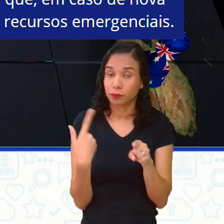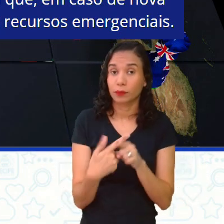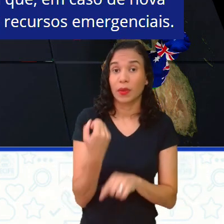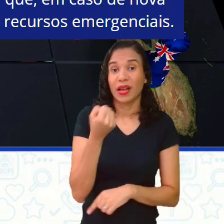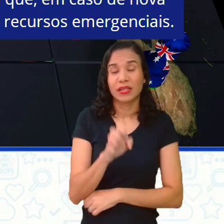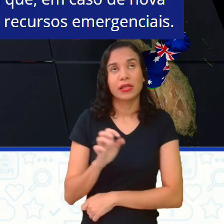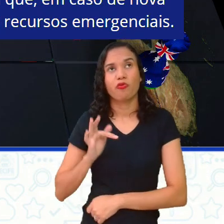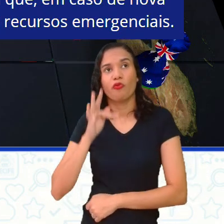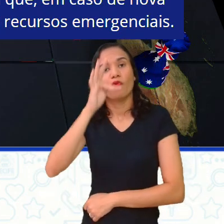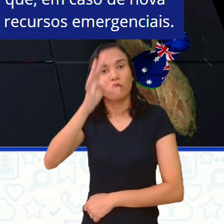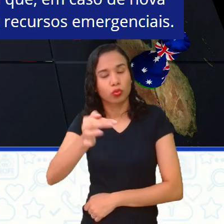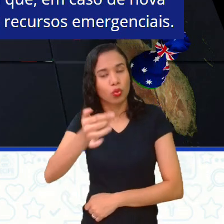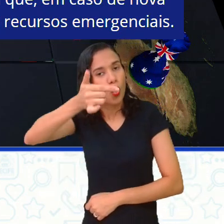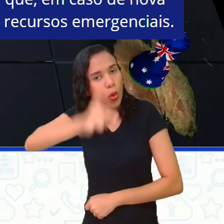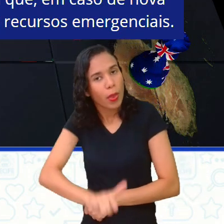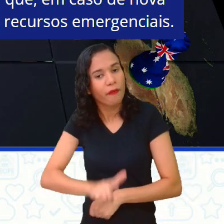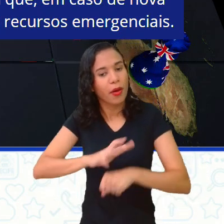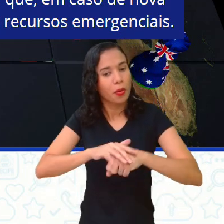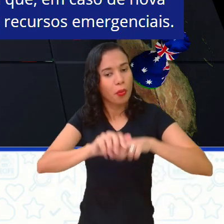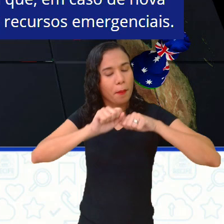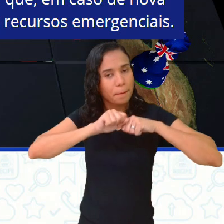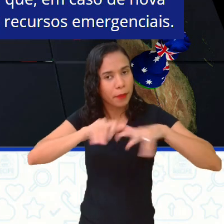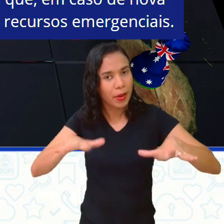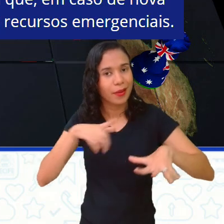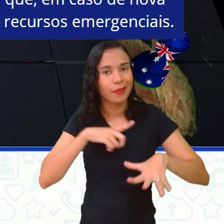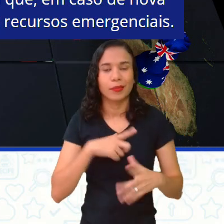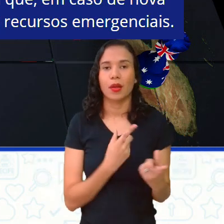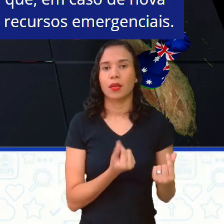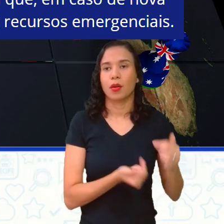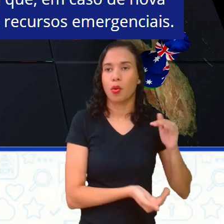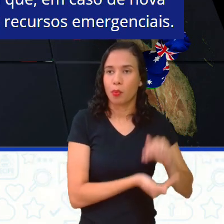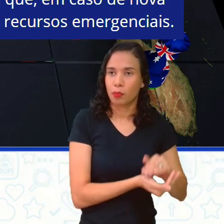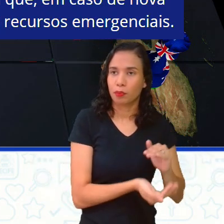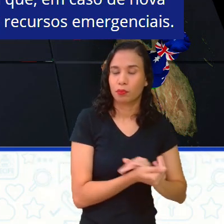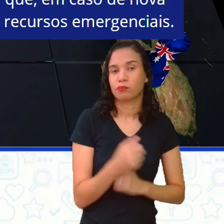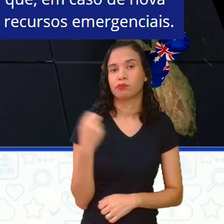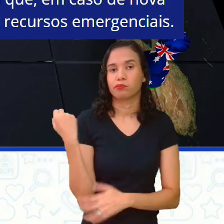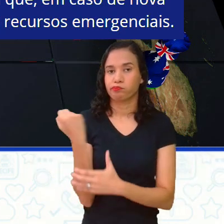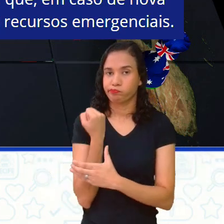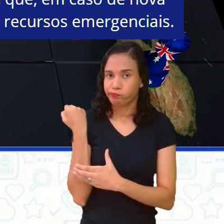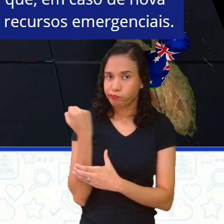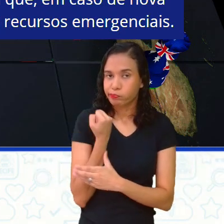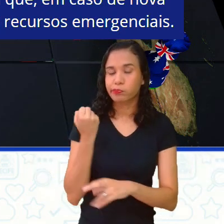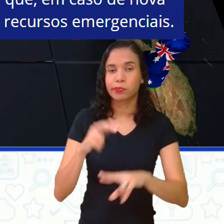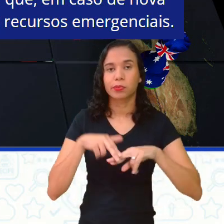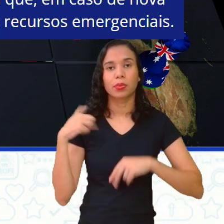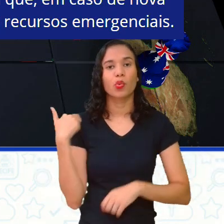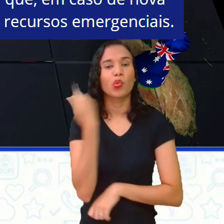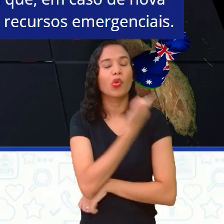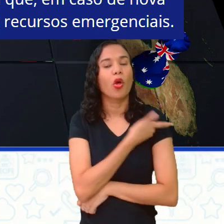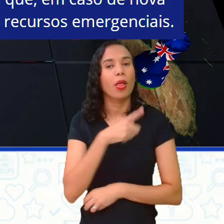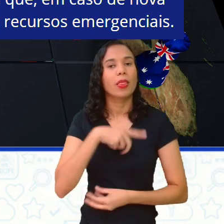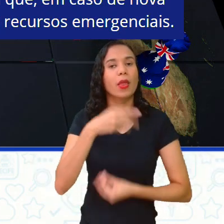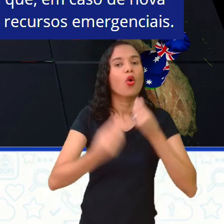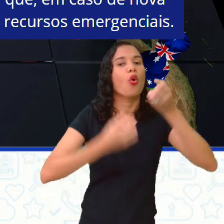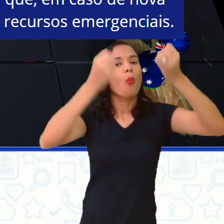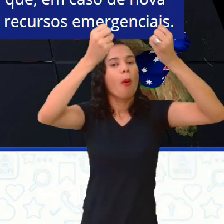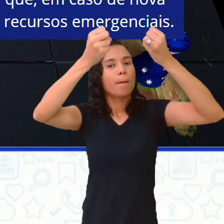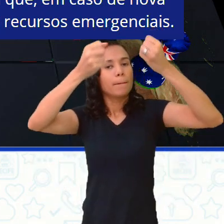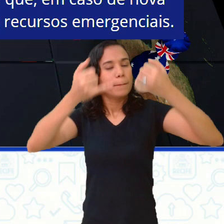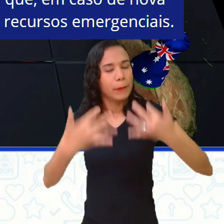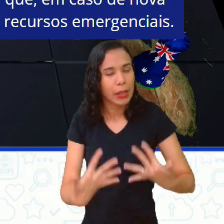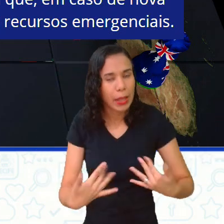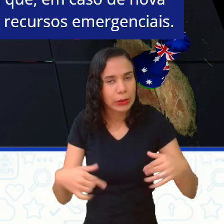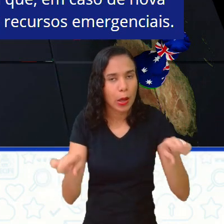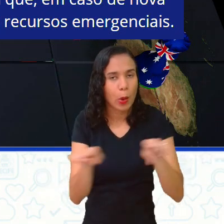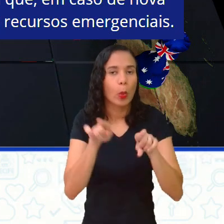nova pandemia, haja recursos emergenciais. Então, a gente tem aqui toda a explicação e